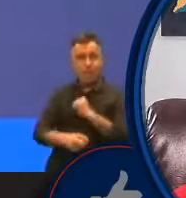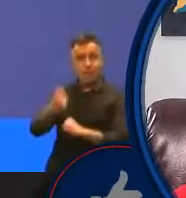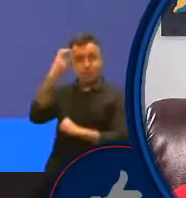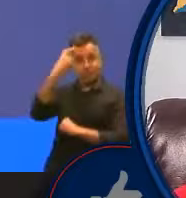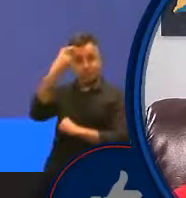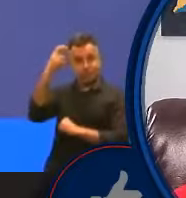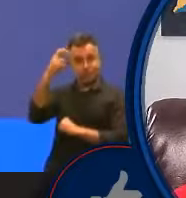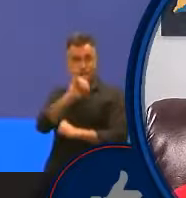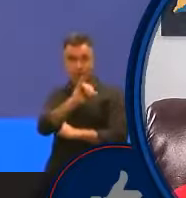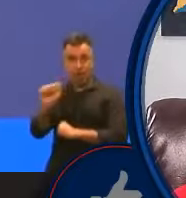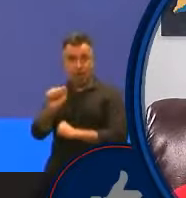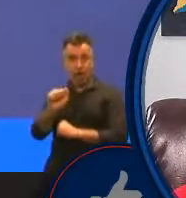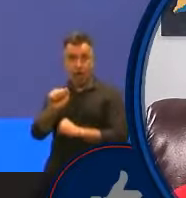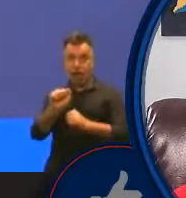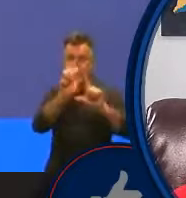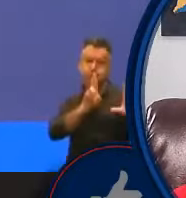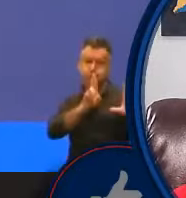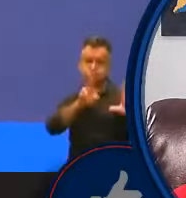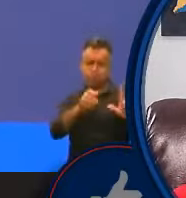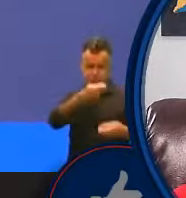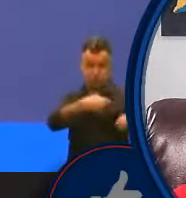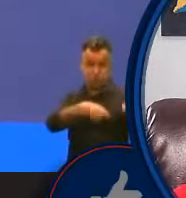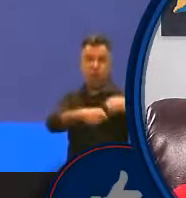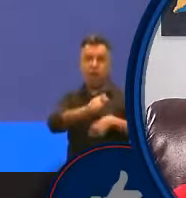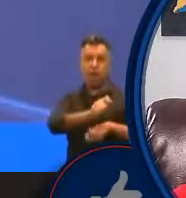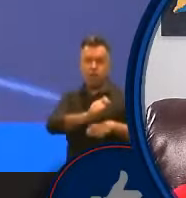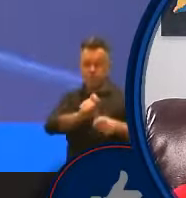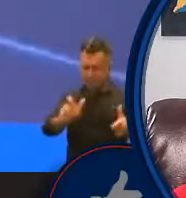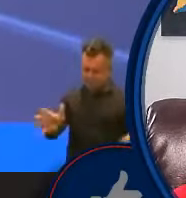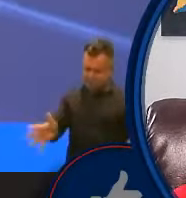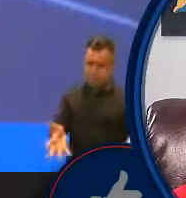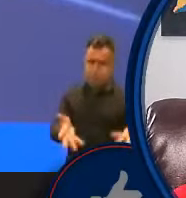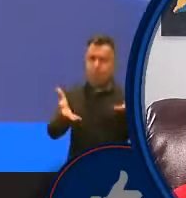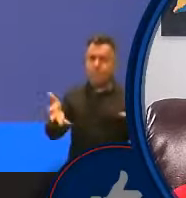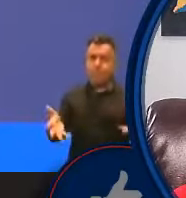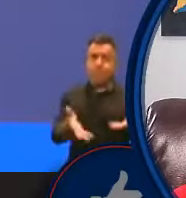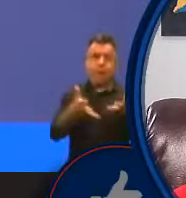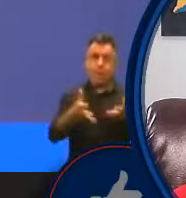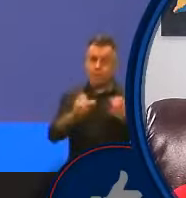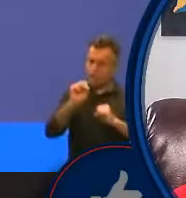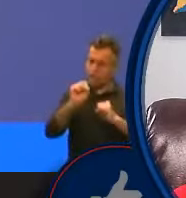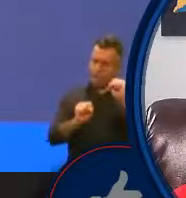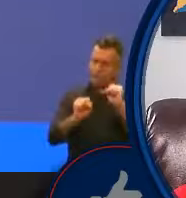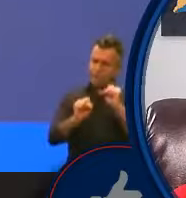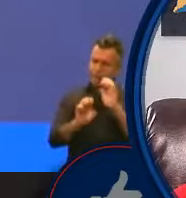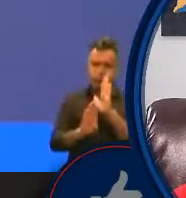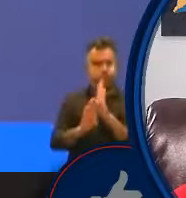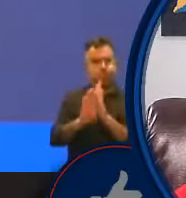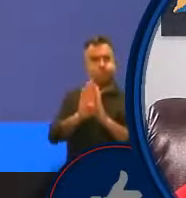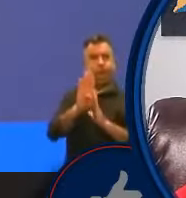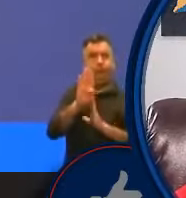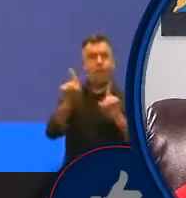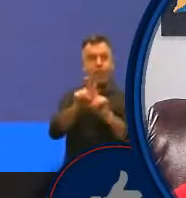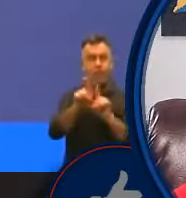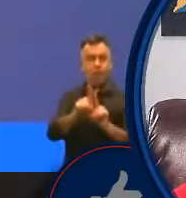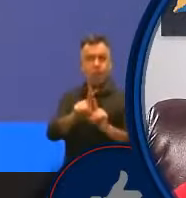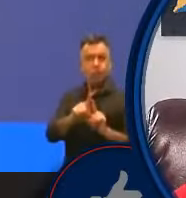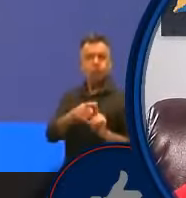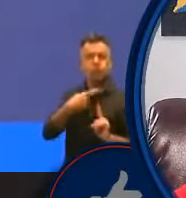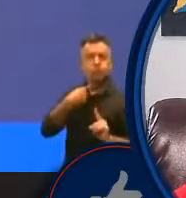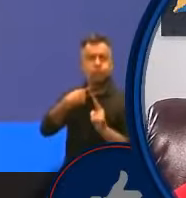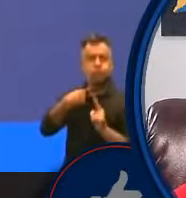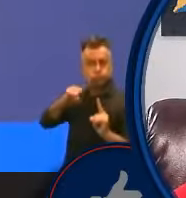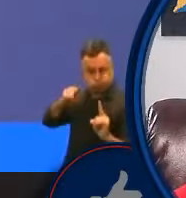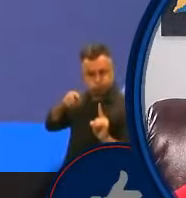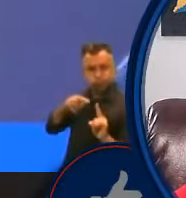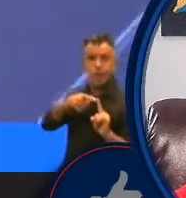A plataforma de soluções financeiras impulsiona o resultado da companhia e também a nossa obsessão por